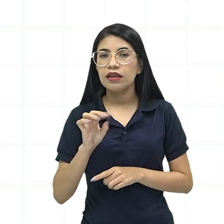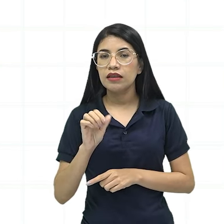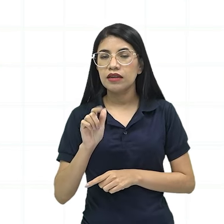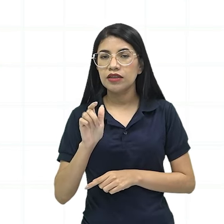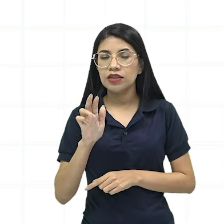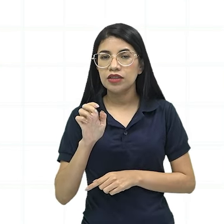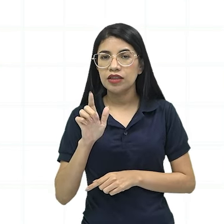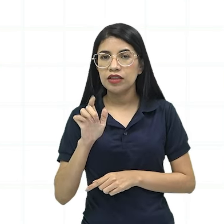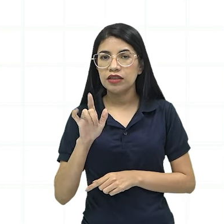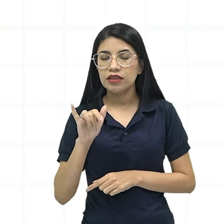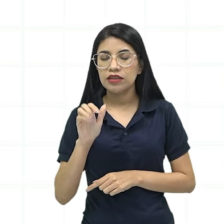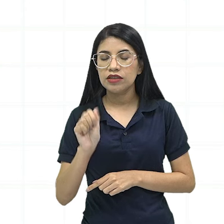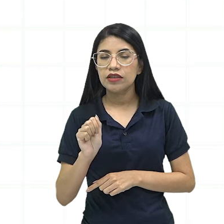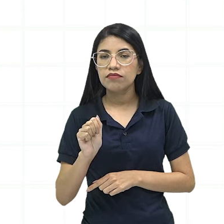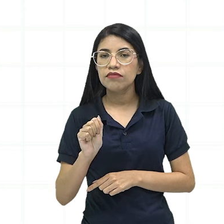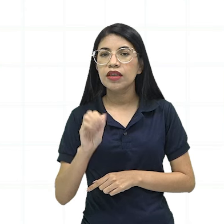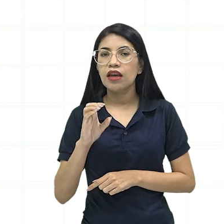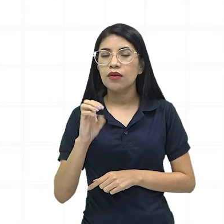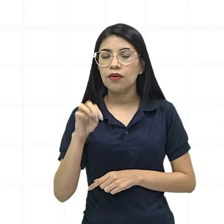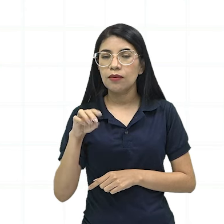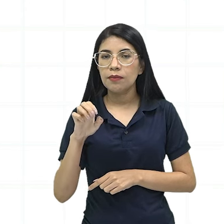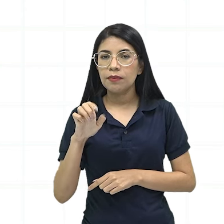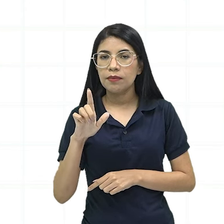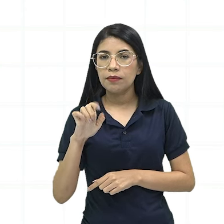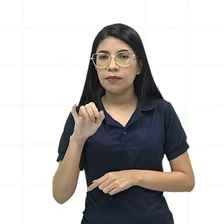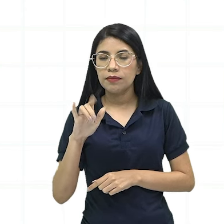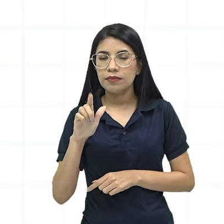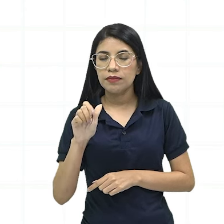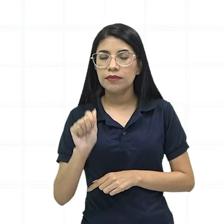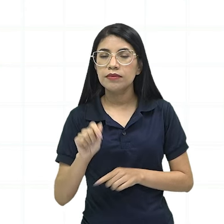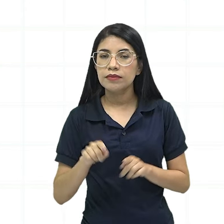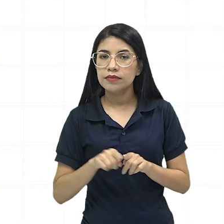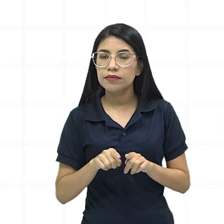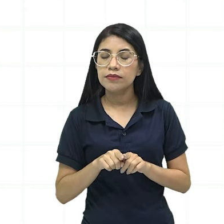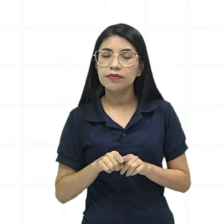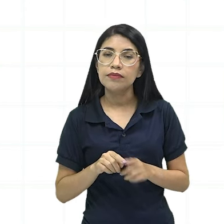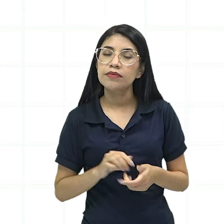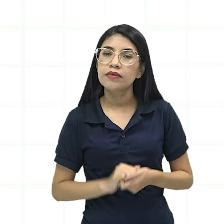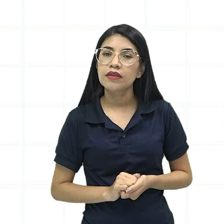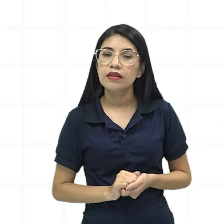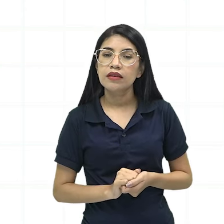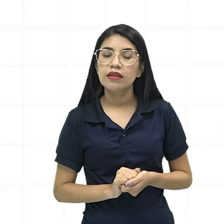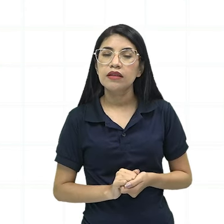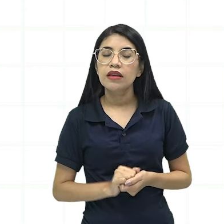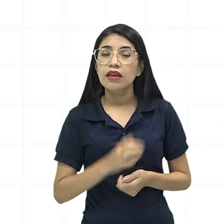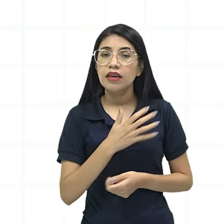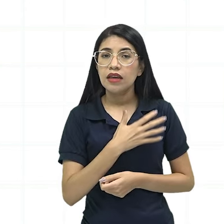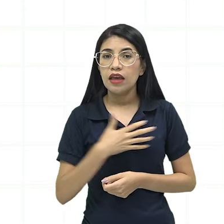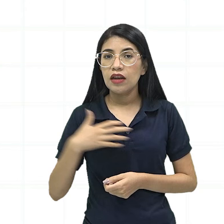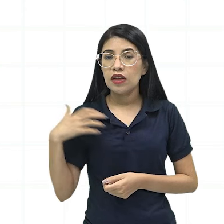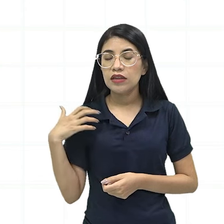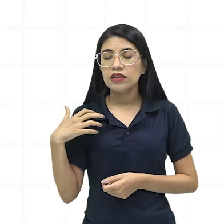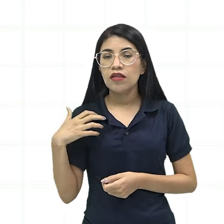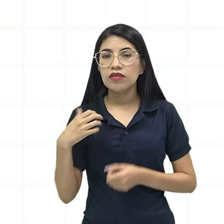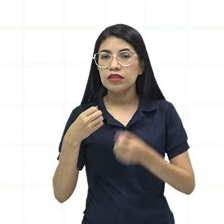as comédias, certo? E ainda, segundo Aristóteles, é a palavra aqui